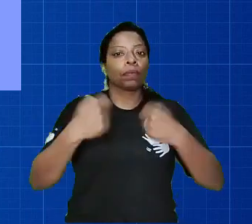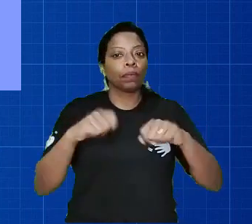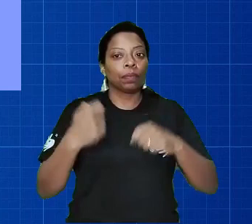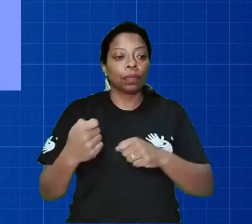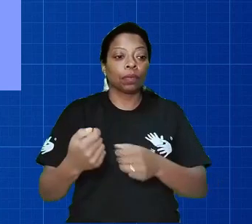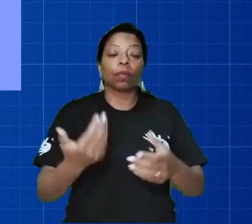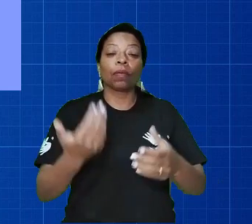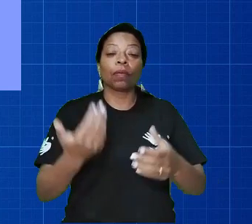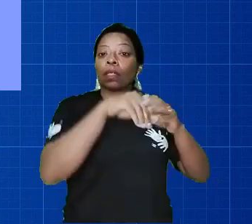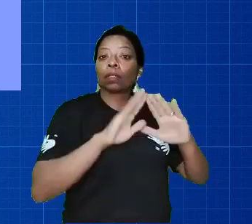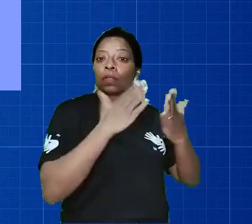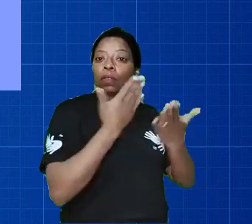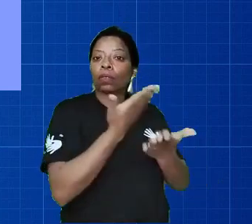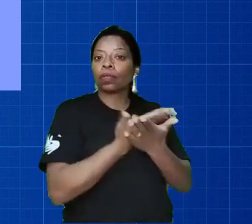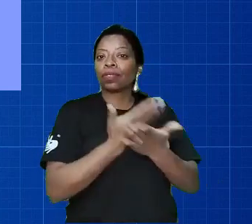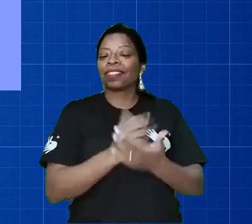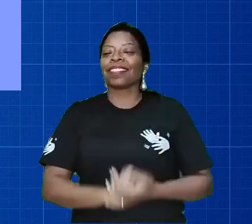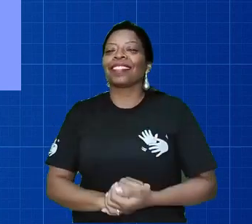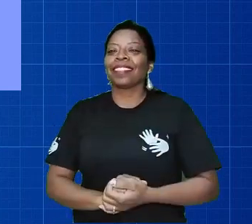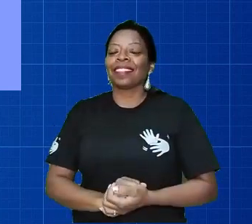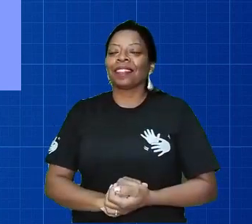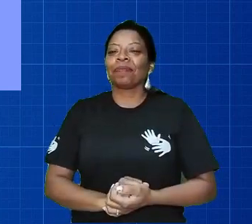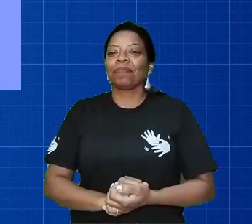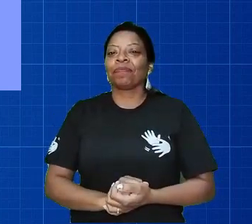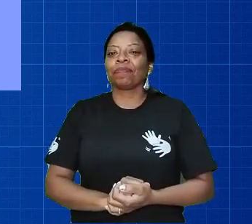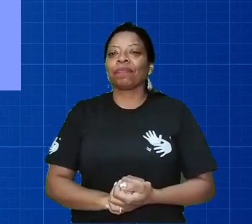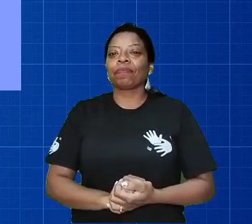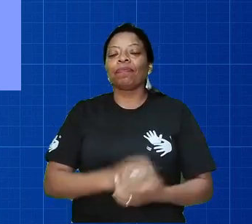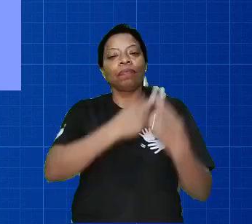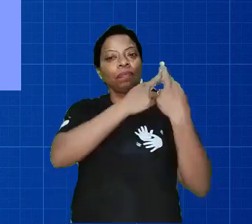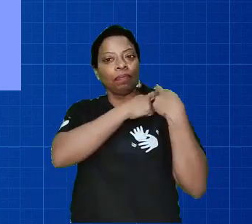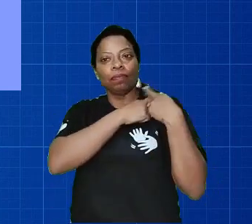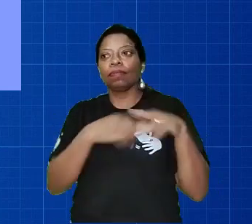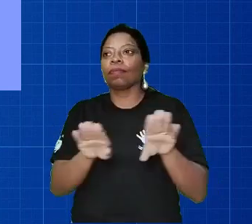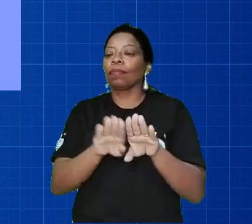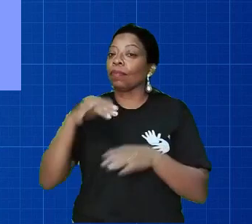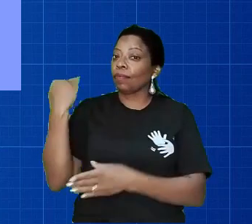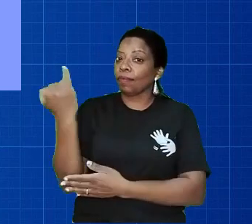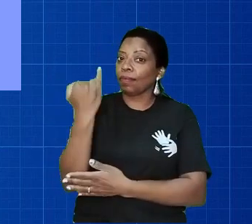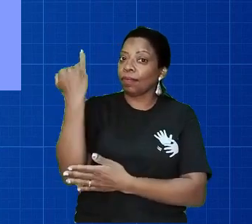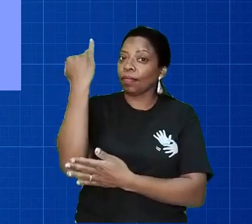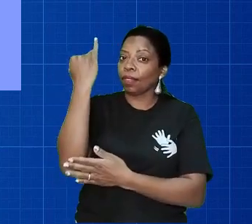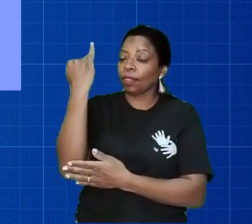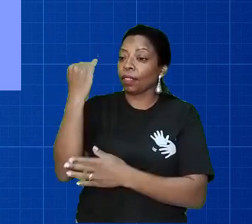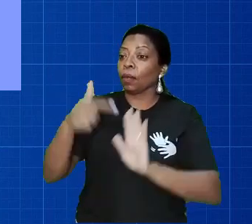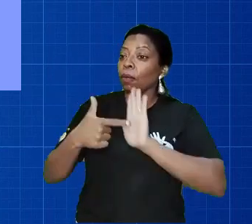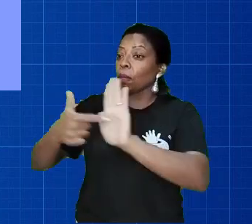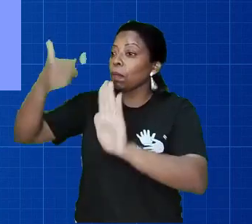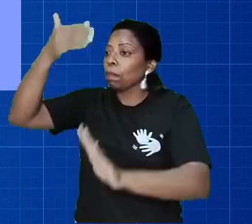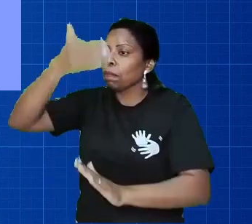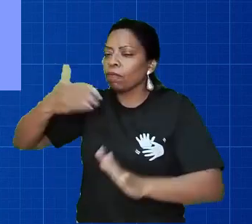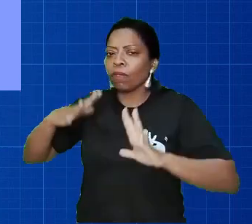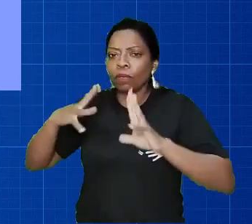Outra finalidade que é muito importante na APPF é de prestar contas de todos os